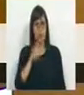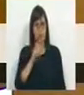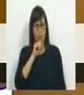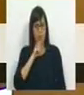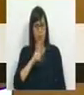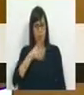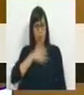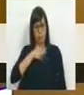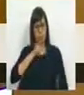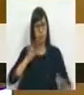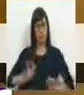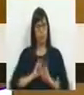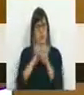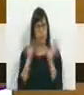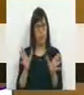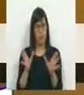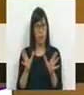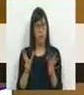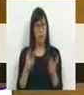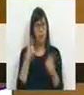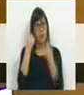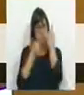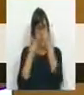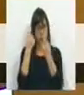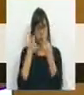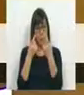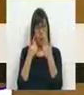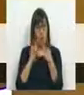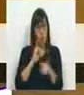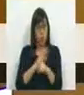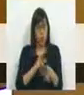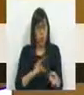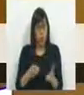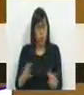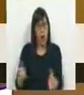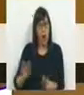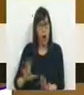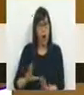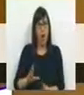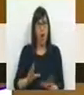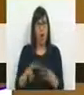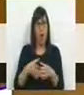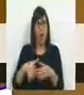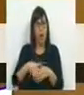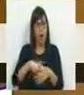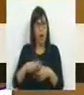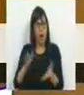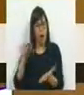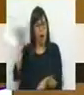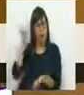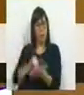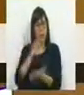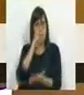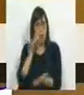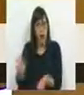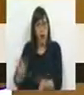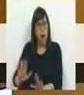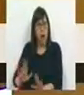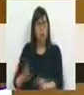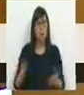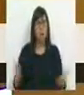nos pode esclarecer? Está a pensar outra alternativa que não a base aérea do